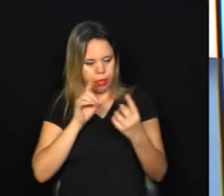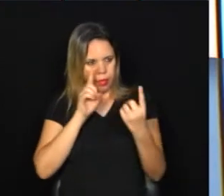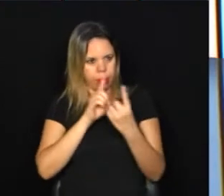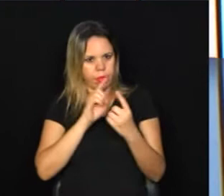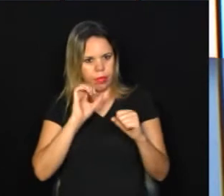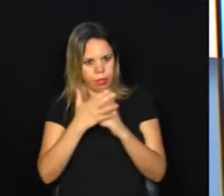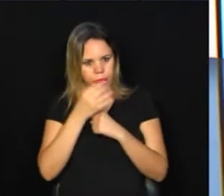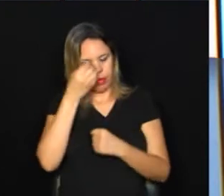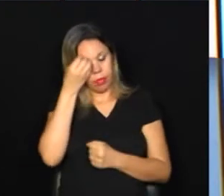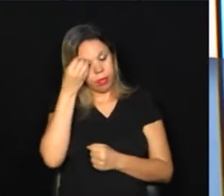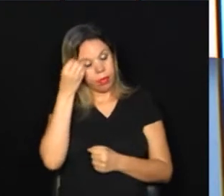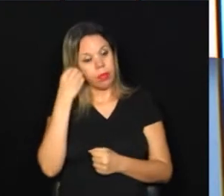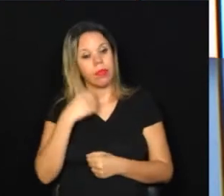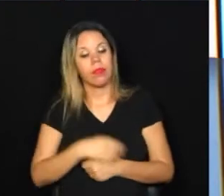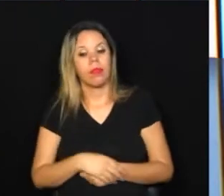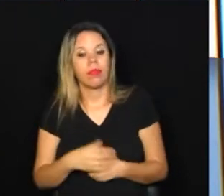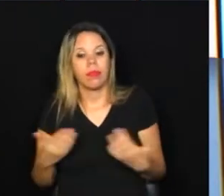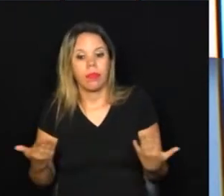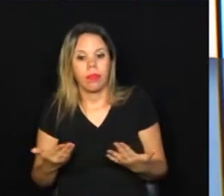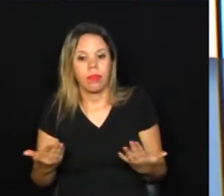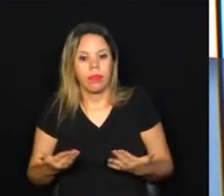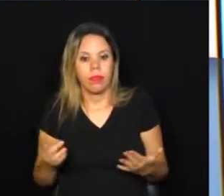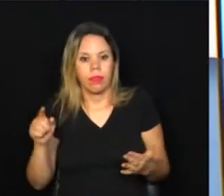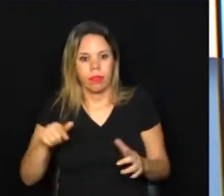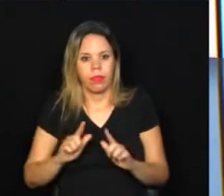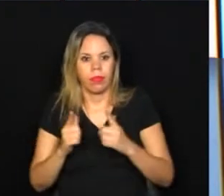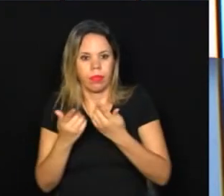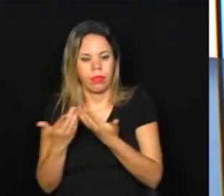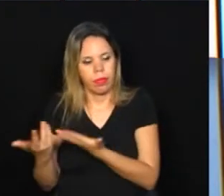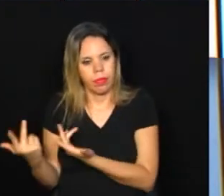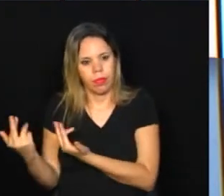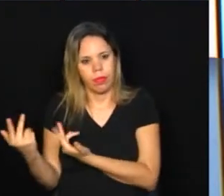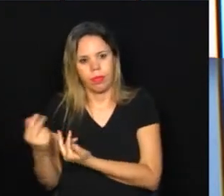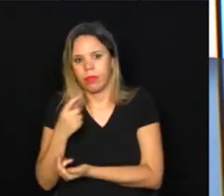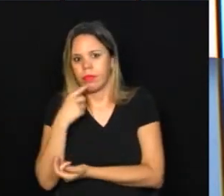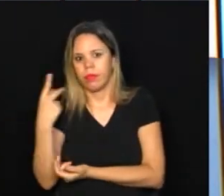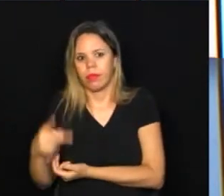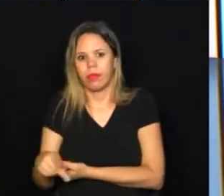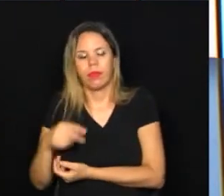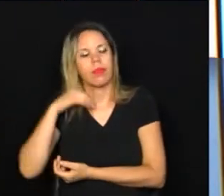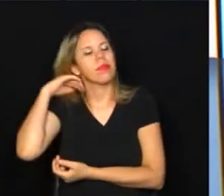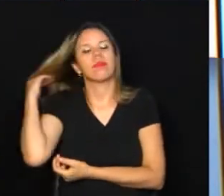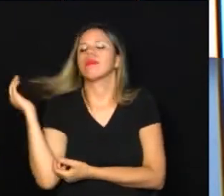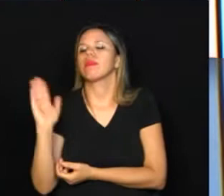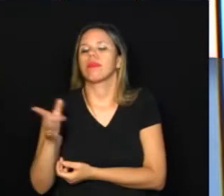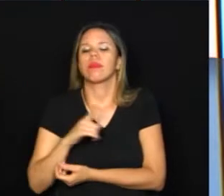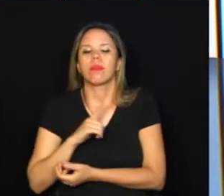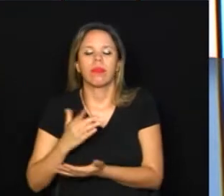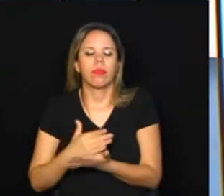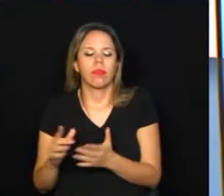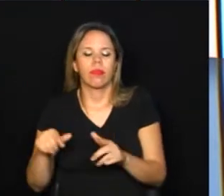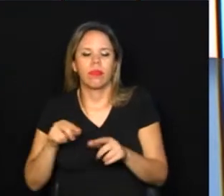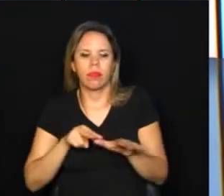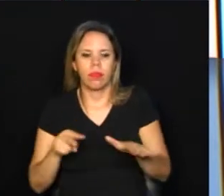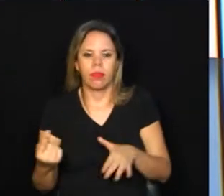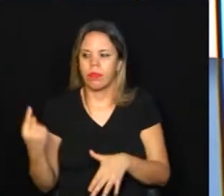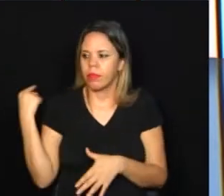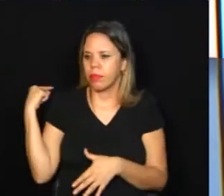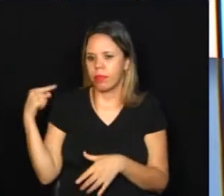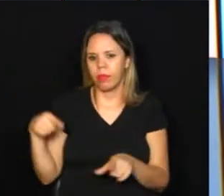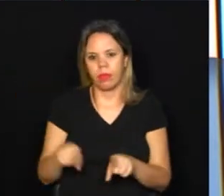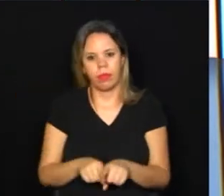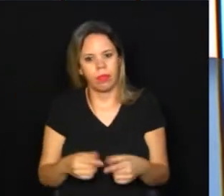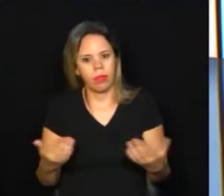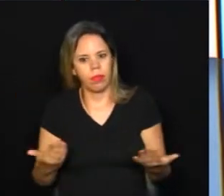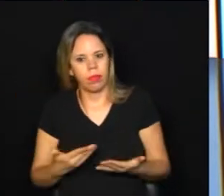da Covid-19. Agora, então, é esse grupo, igual a Campinas, que já tinha iniciado na semana passada. Então,